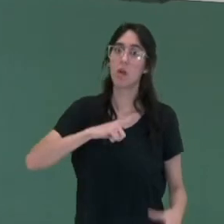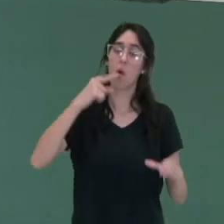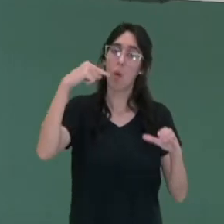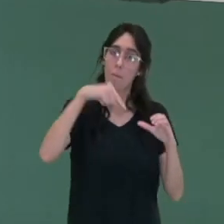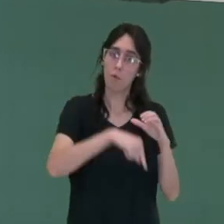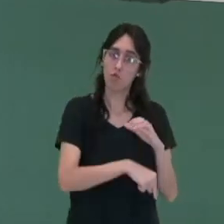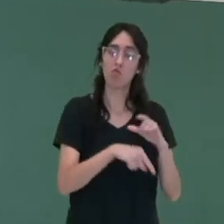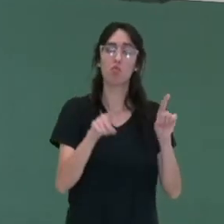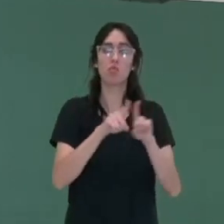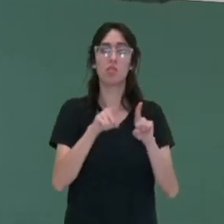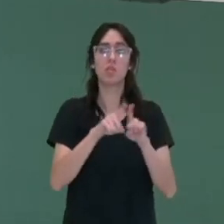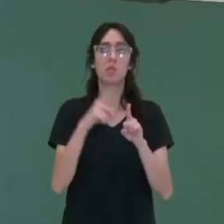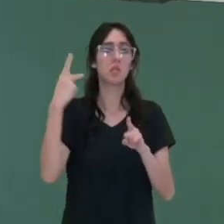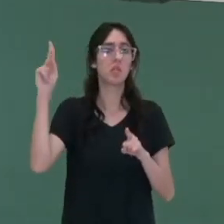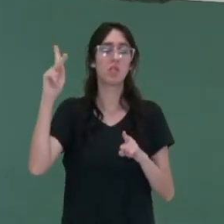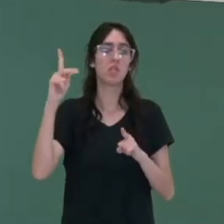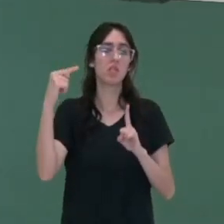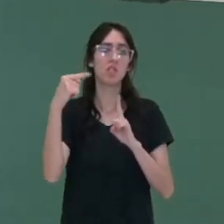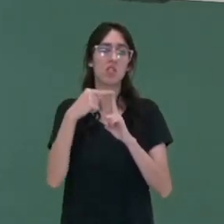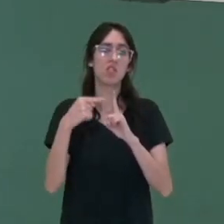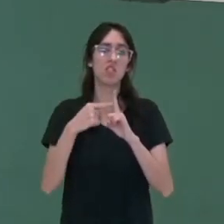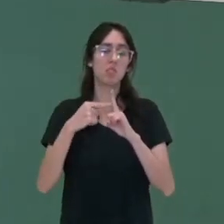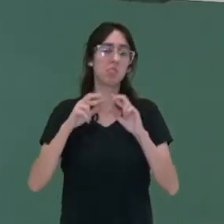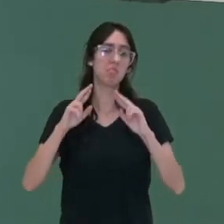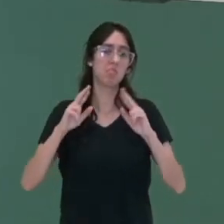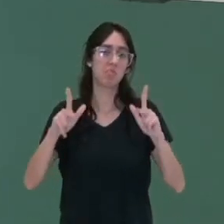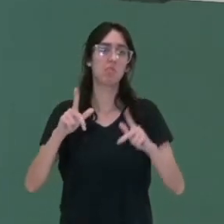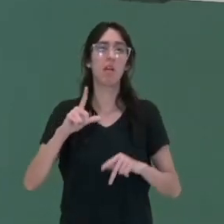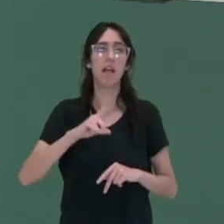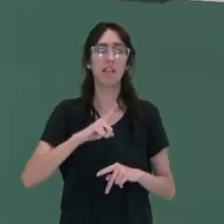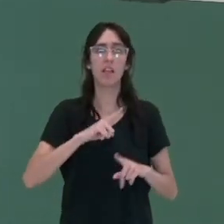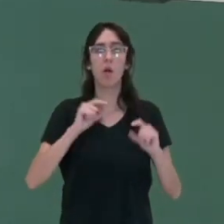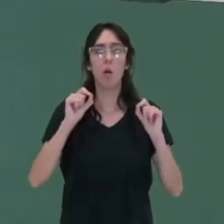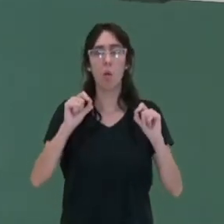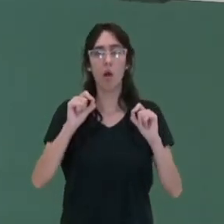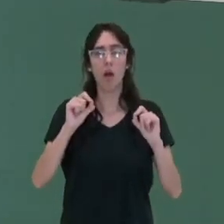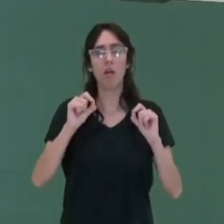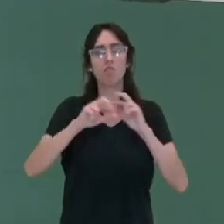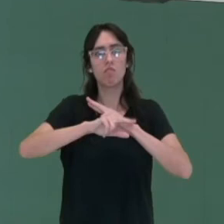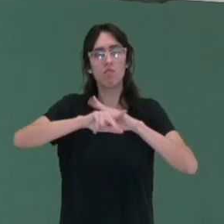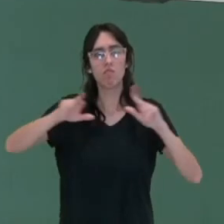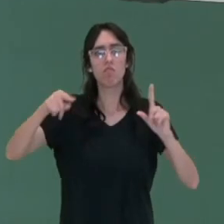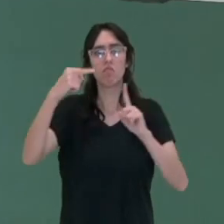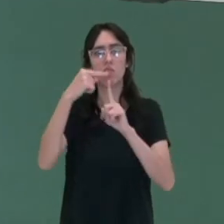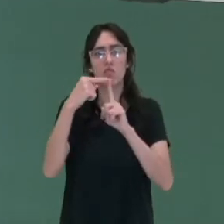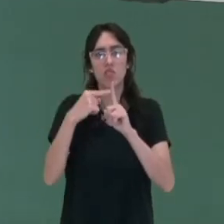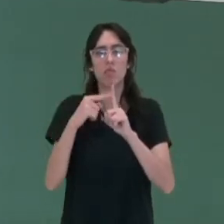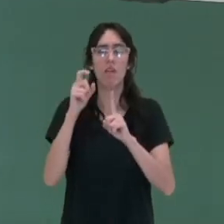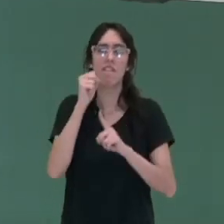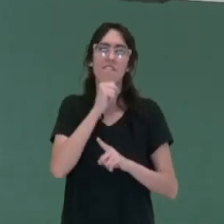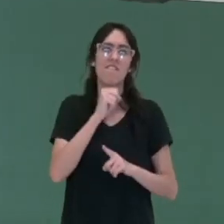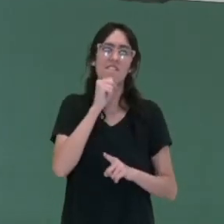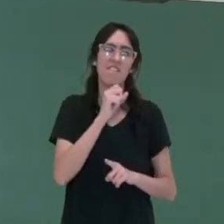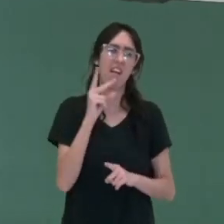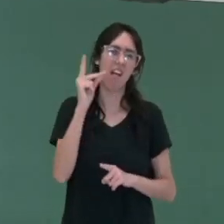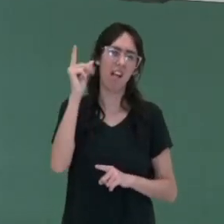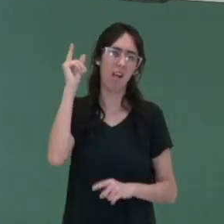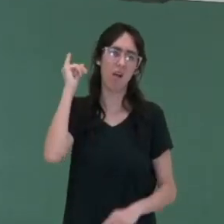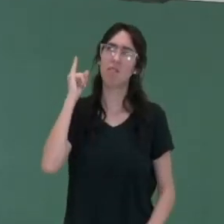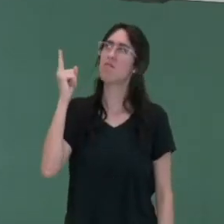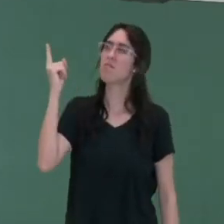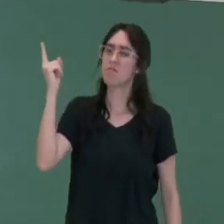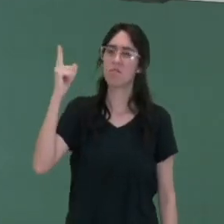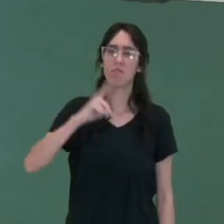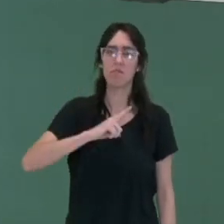bastante intemperizados, ou seja, são solos bastante velhos, bastante antigos. E estes solos, perceba que o horizonte A